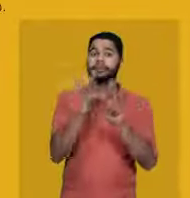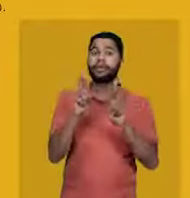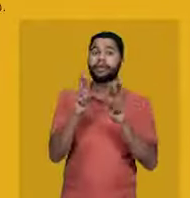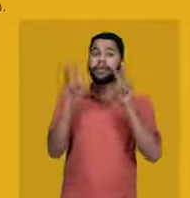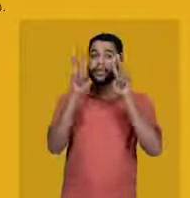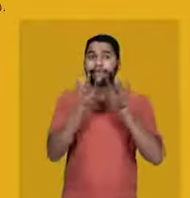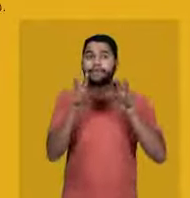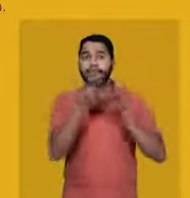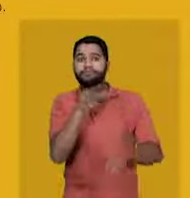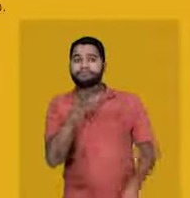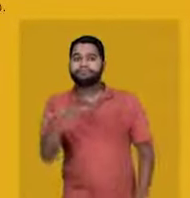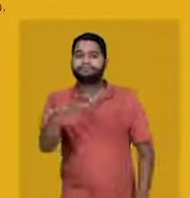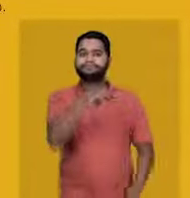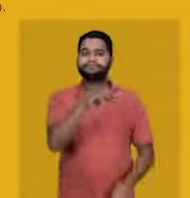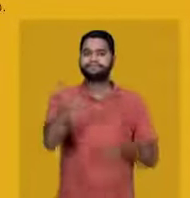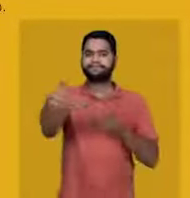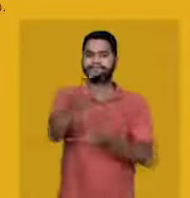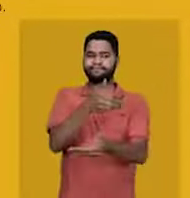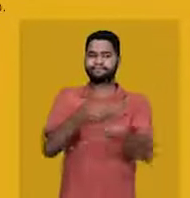com o meio.